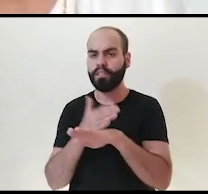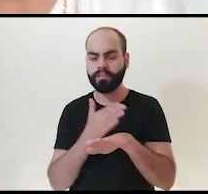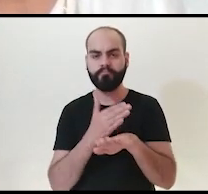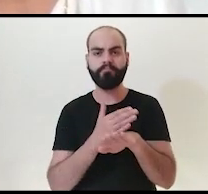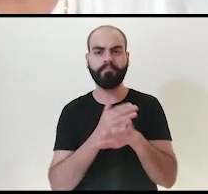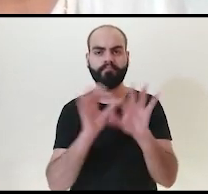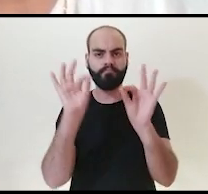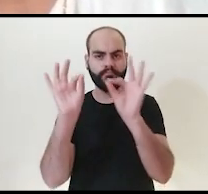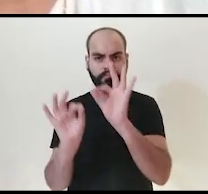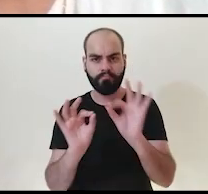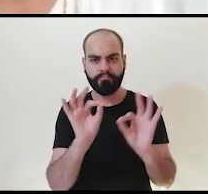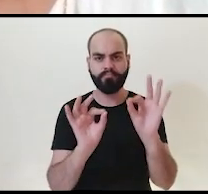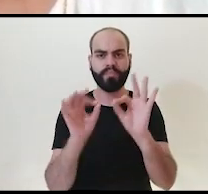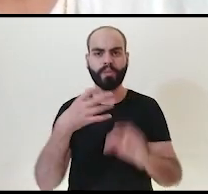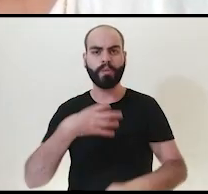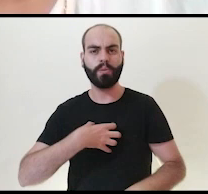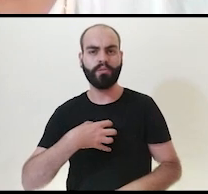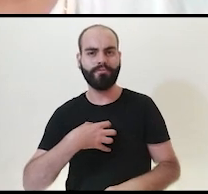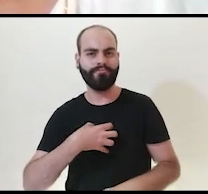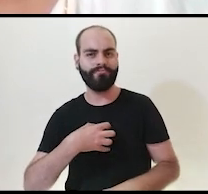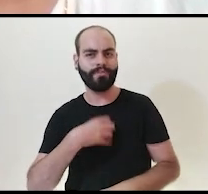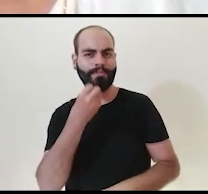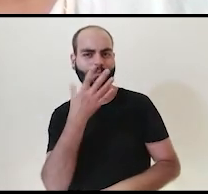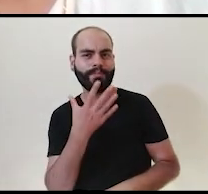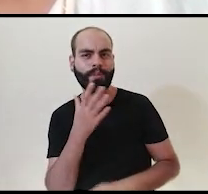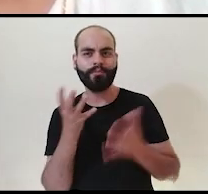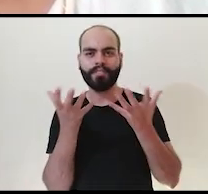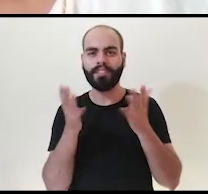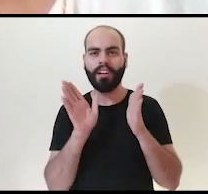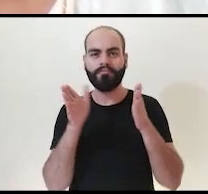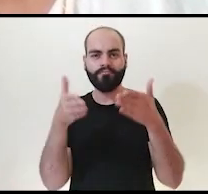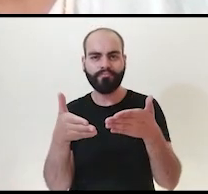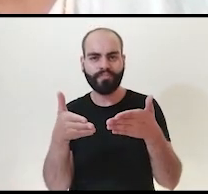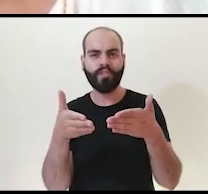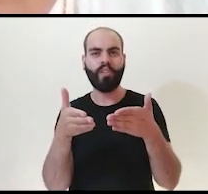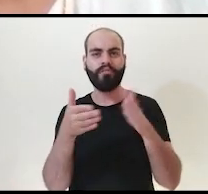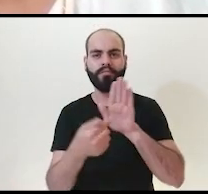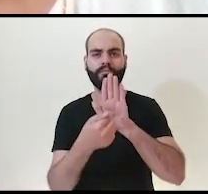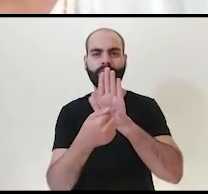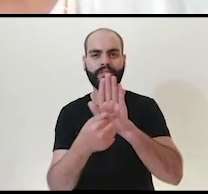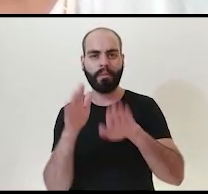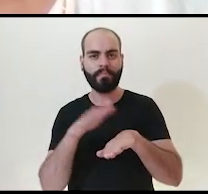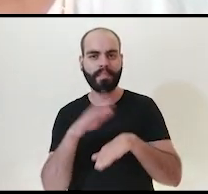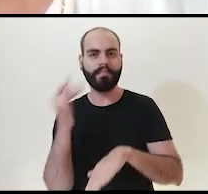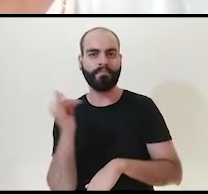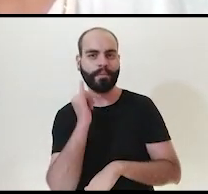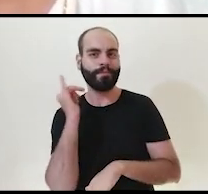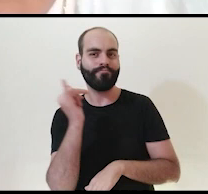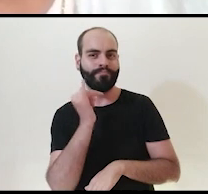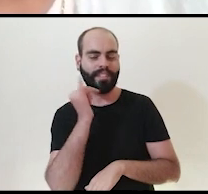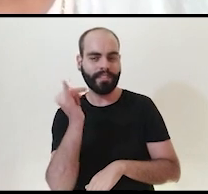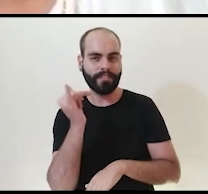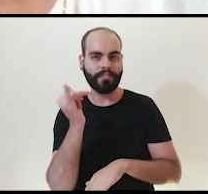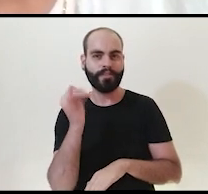ali, colocando ali o motivo que a gente quer destacar na interseção ali dos quadrados. Então, pode ser